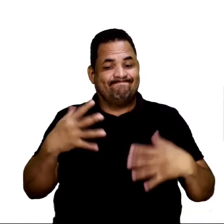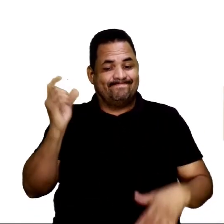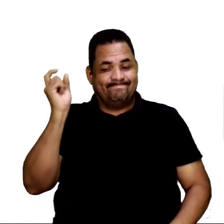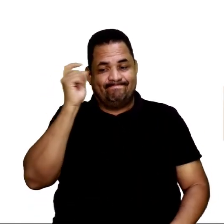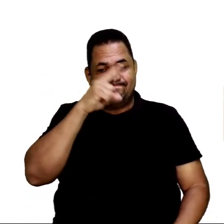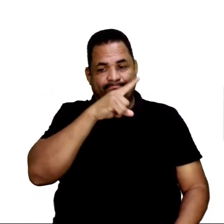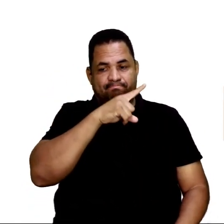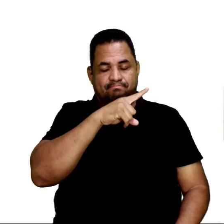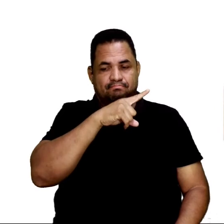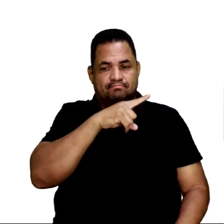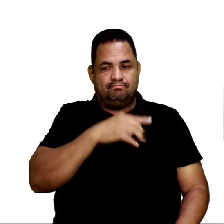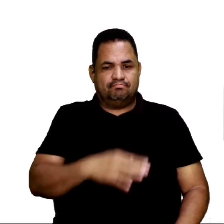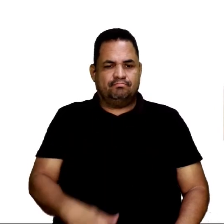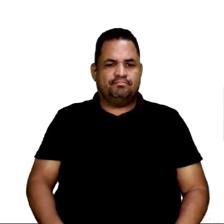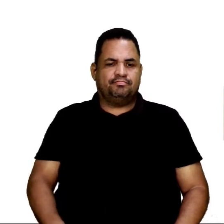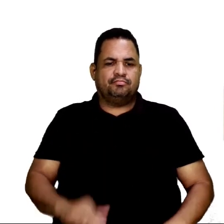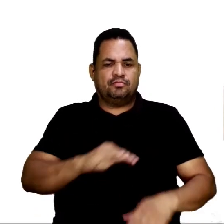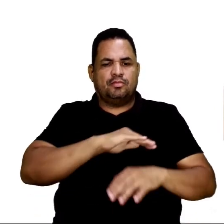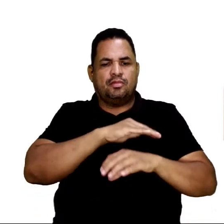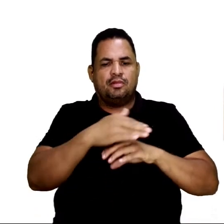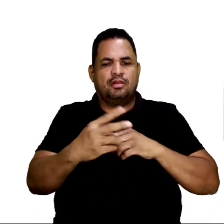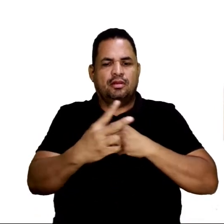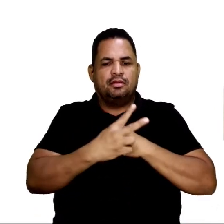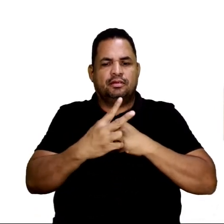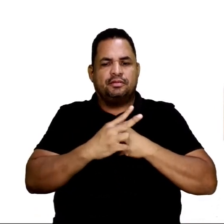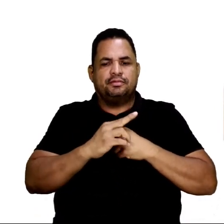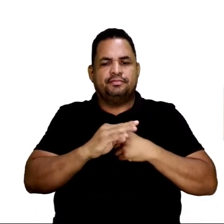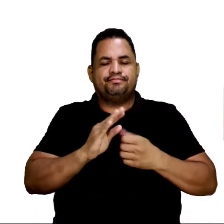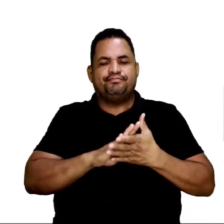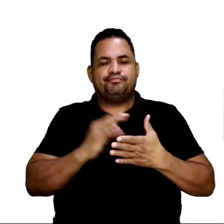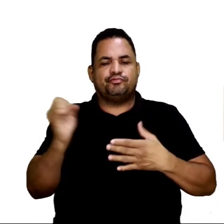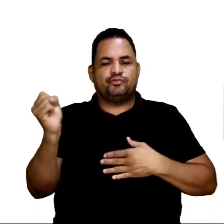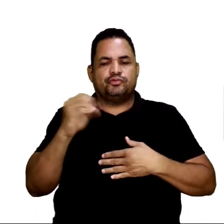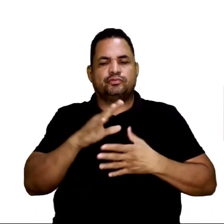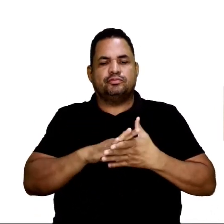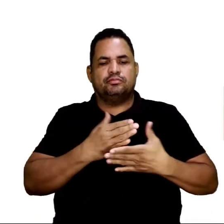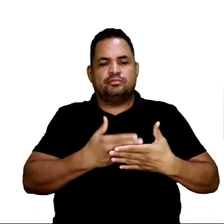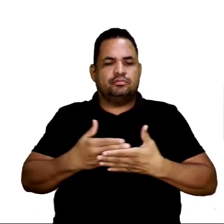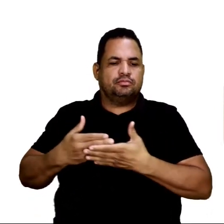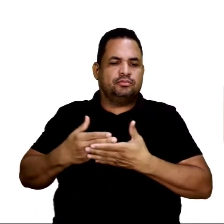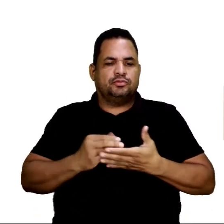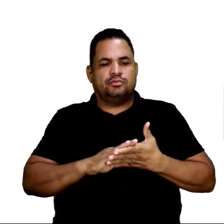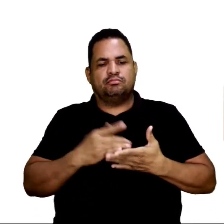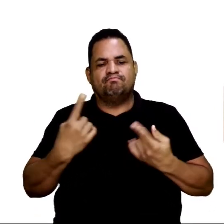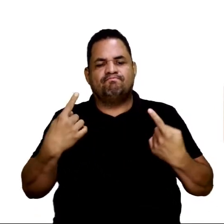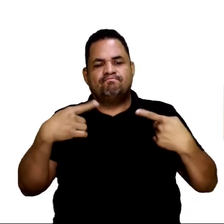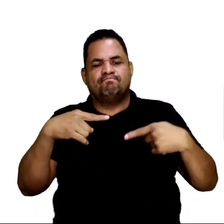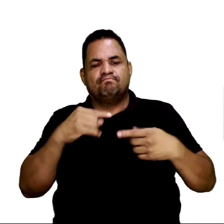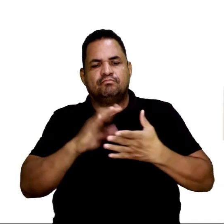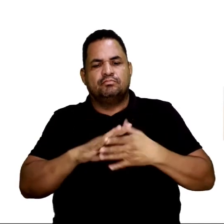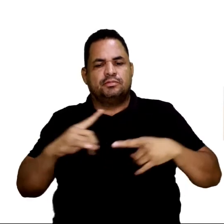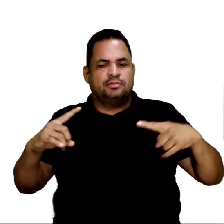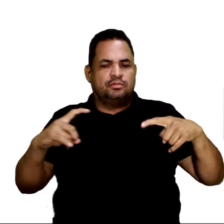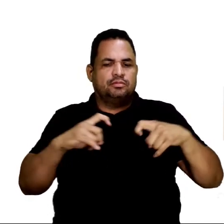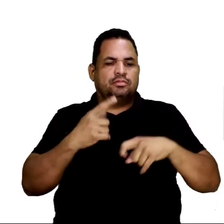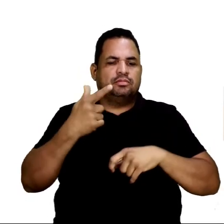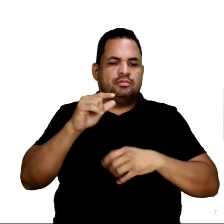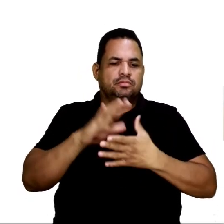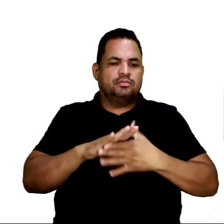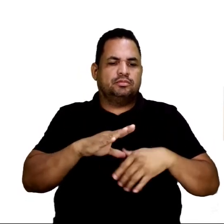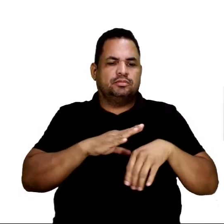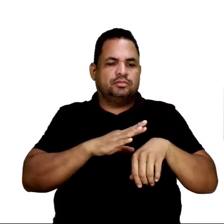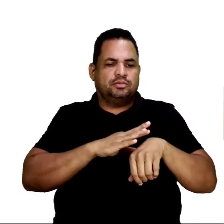aqui para a aula. Uma camada protetora da pele imatura do bebê contra micro-organismos, como bactérias e outras infecções